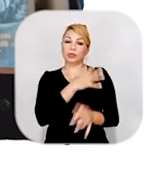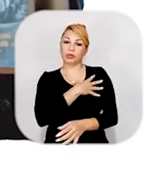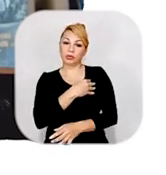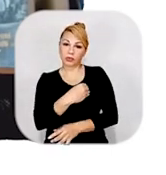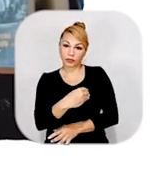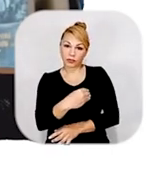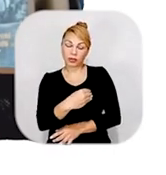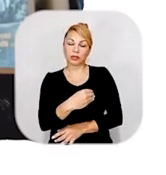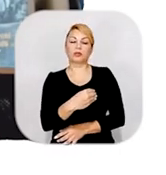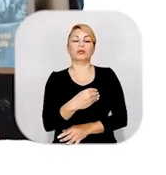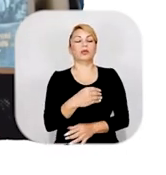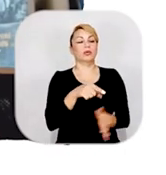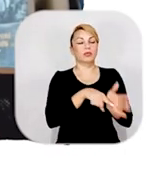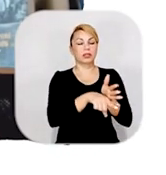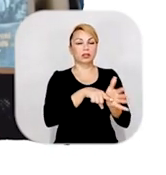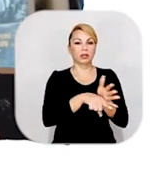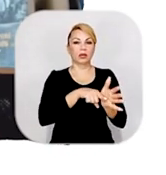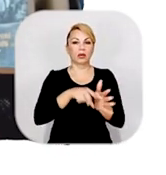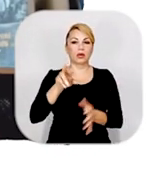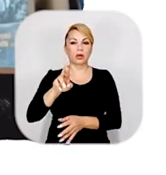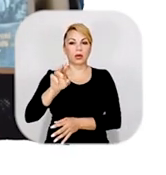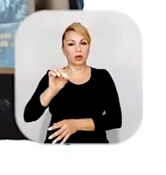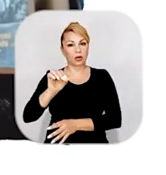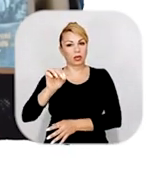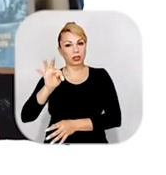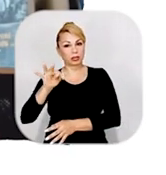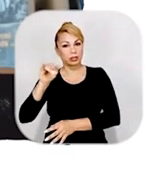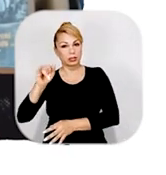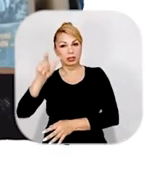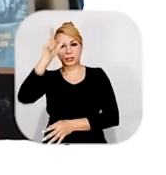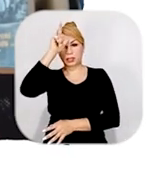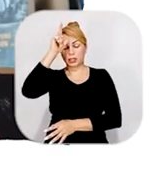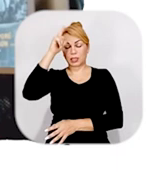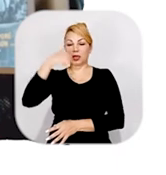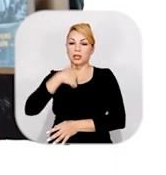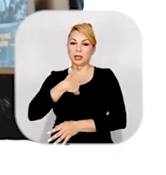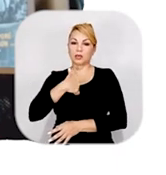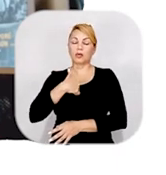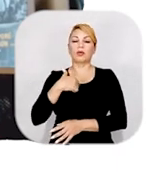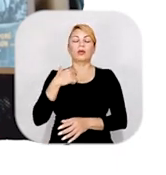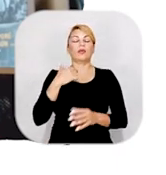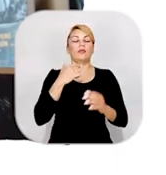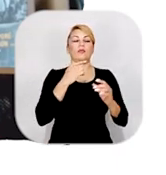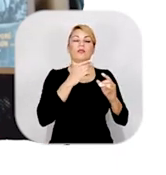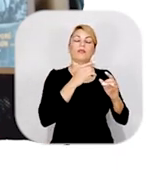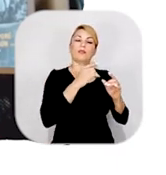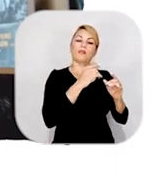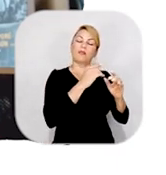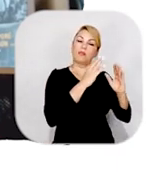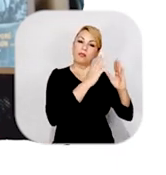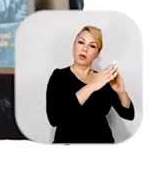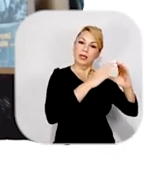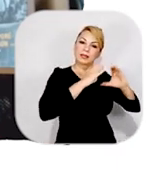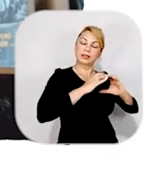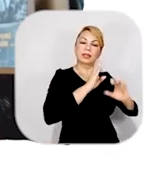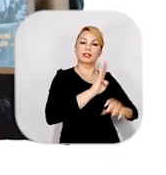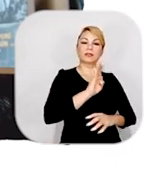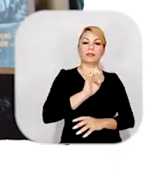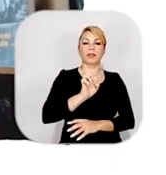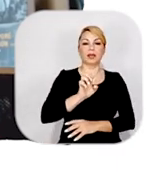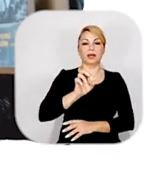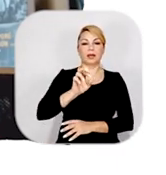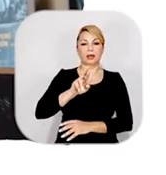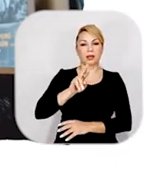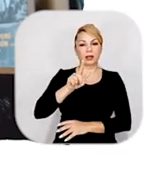Rotke Snetlager, né? E eu morava em Berlim, ele mora em Aachen, assim, a cerca de 400 quilômetros de distância, e eu disse